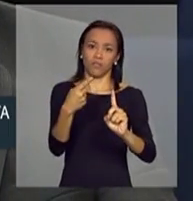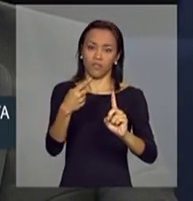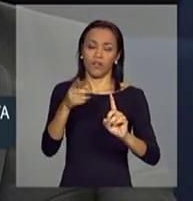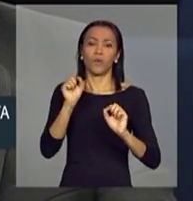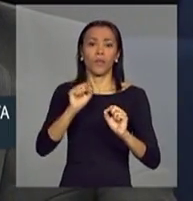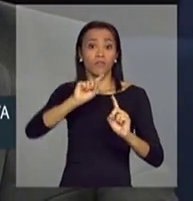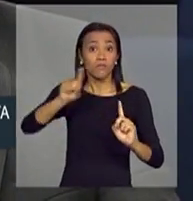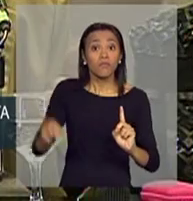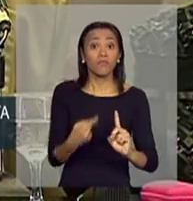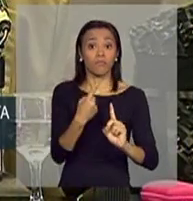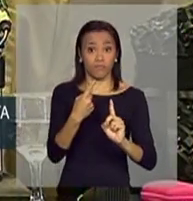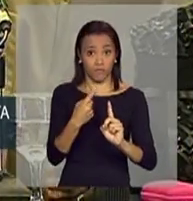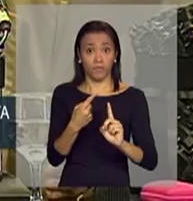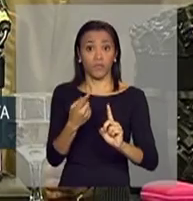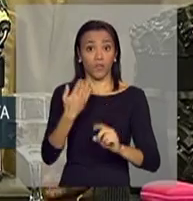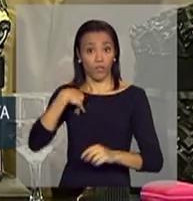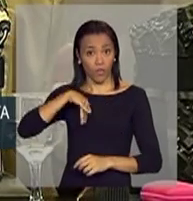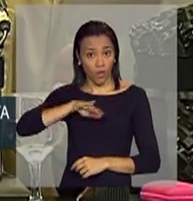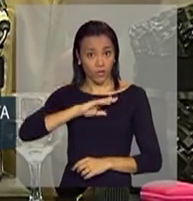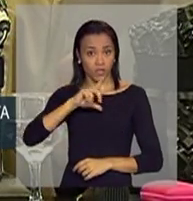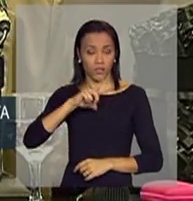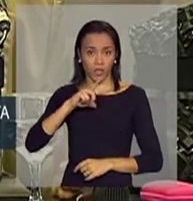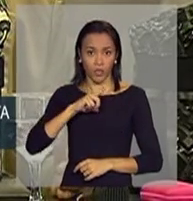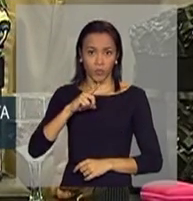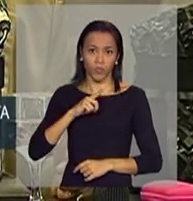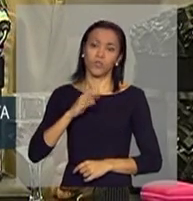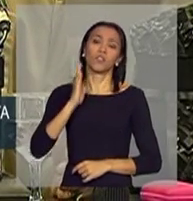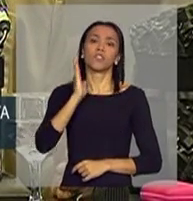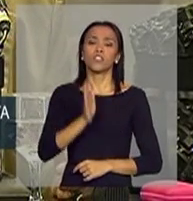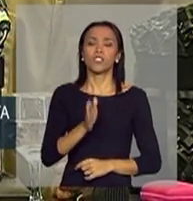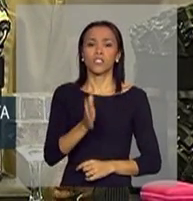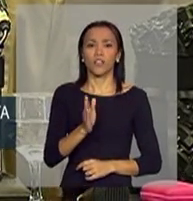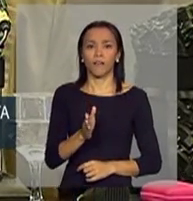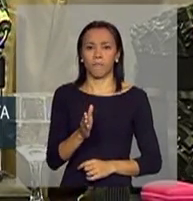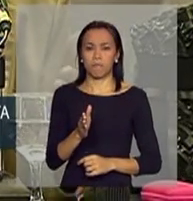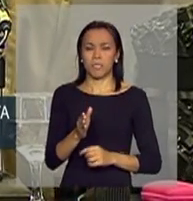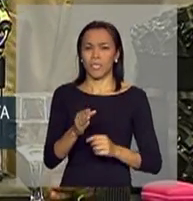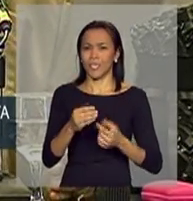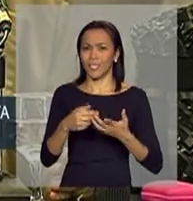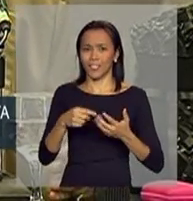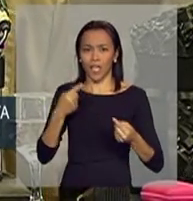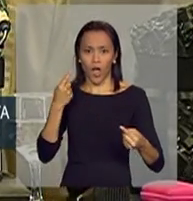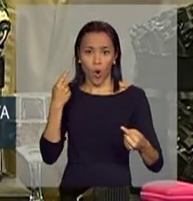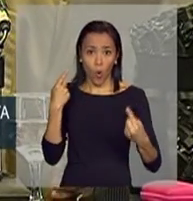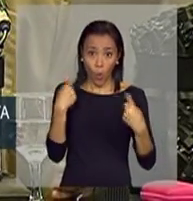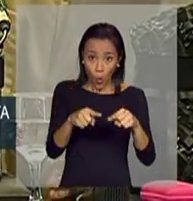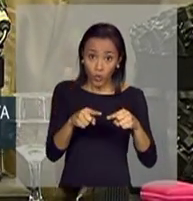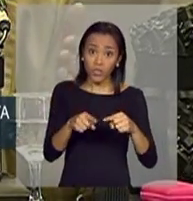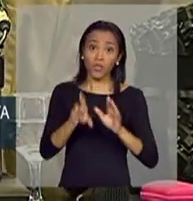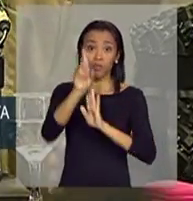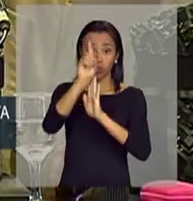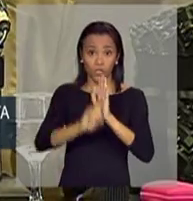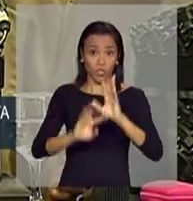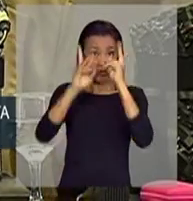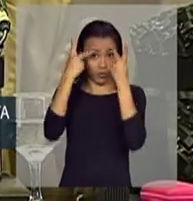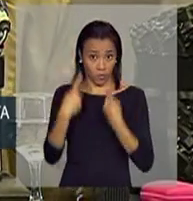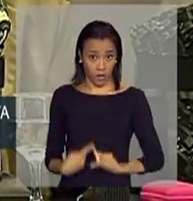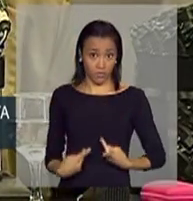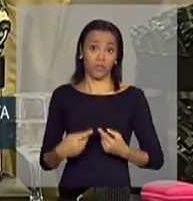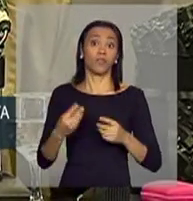nós, tendo o elenco de graves violações de direitos humanos, que está na lei, que nós,